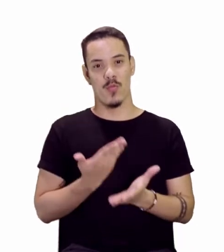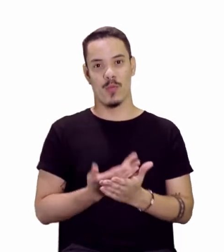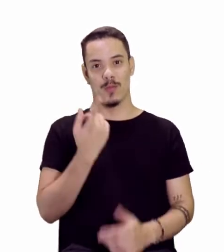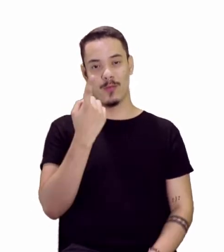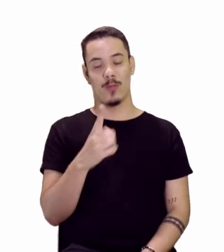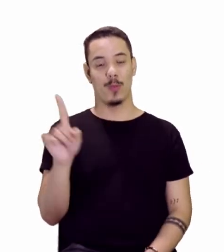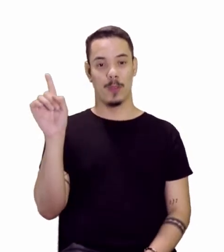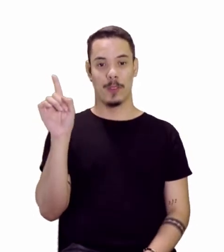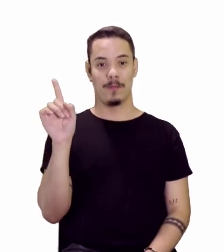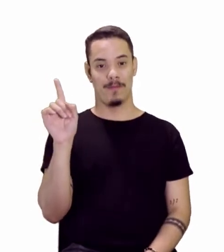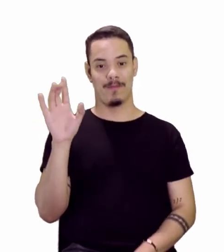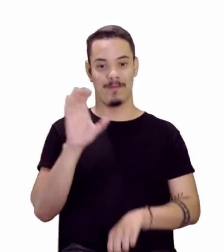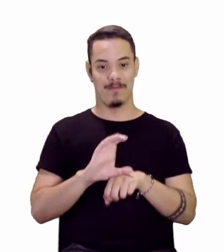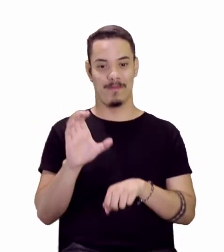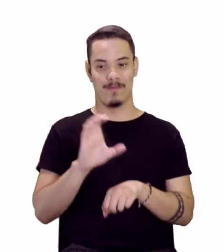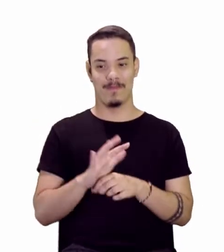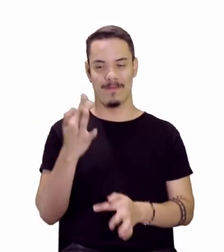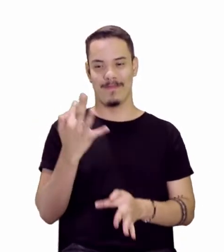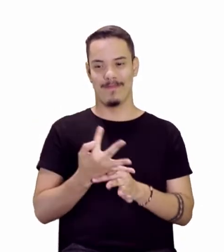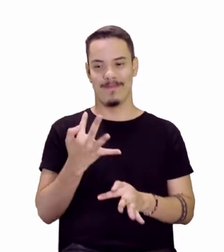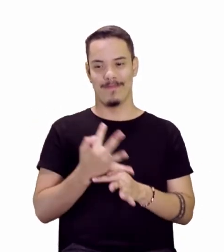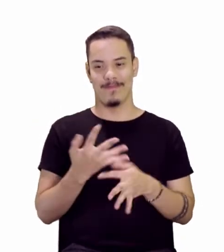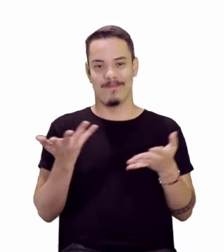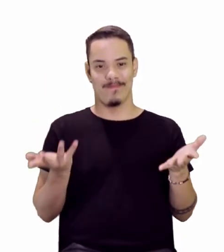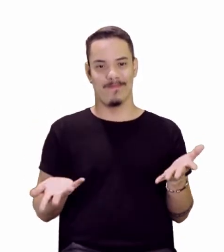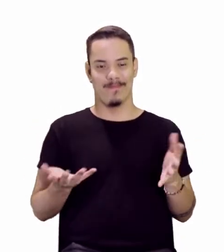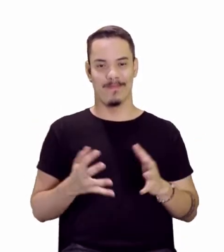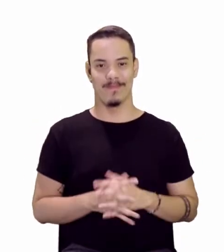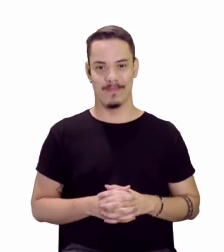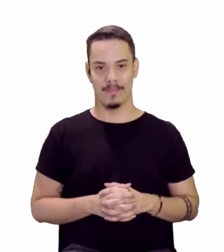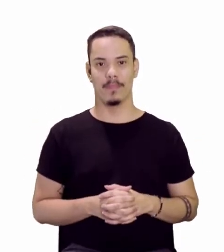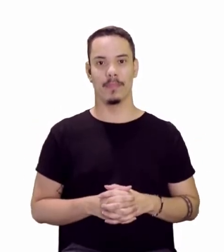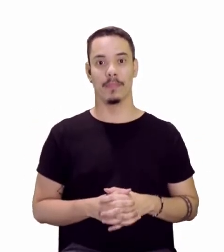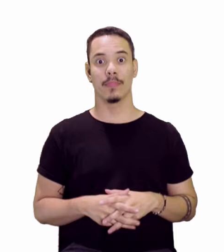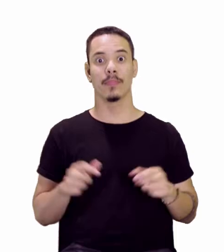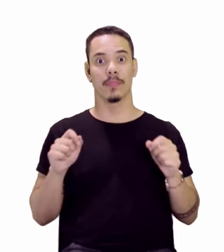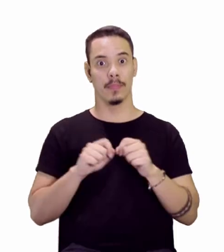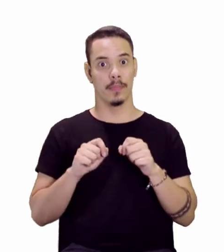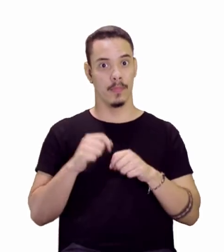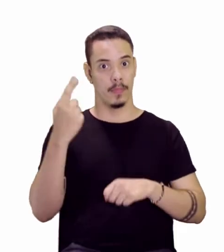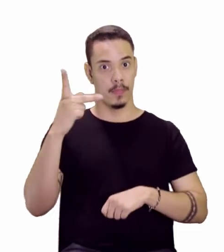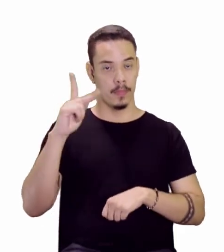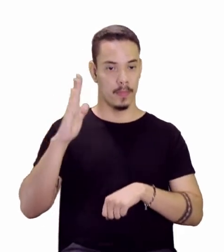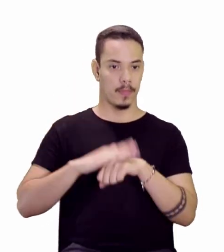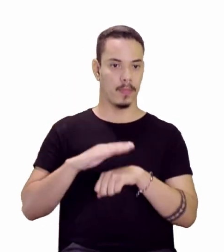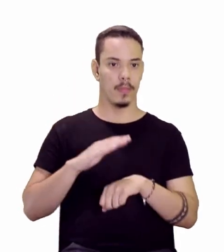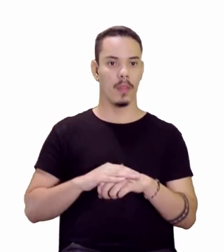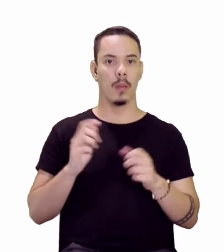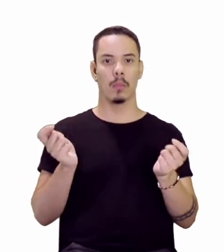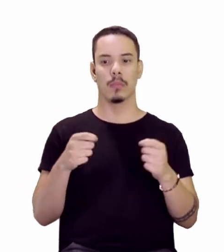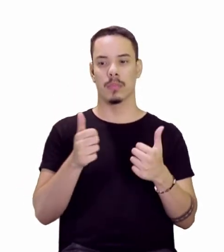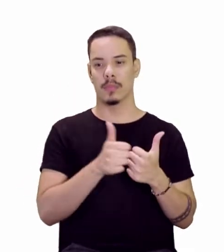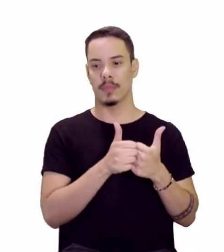última aula do curso de física. Pois é. E ali, olha só, faça você mesmo, você vai conseguir acompanhar isso daí.